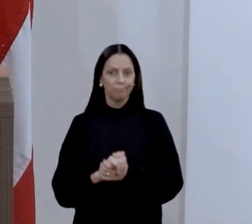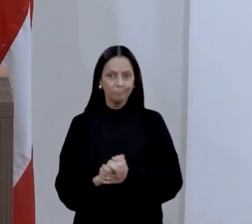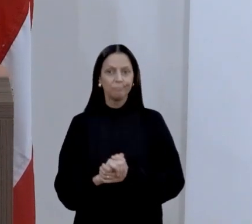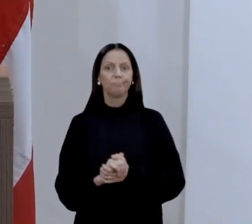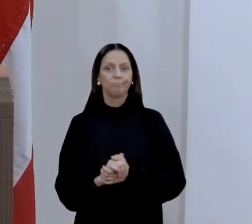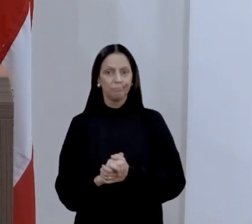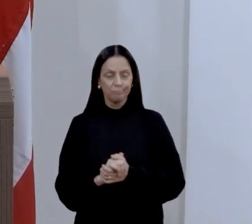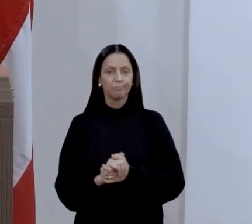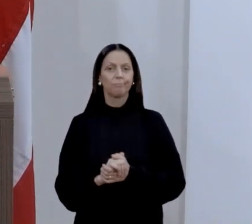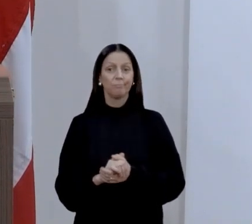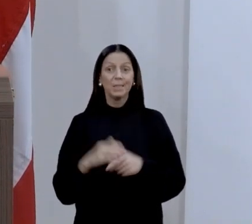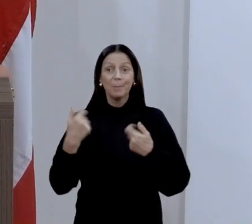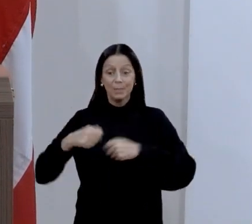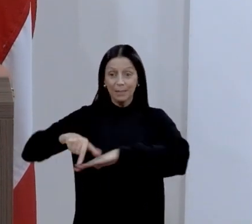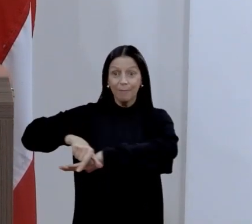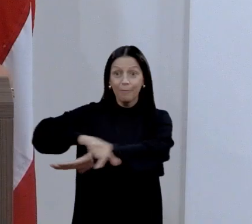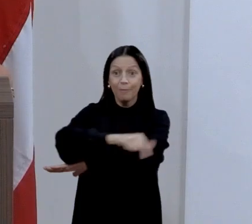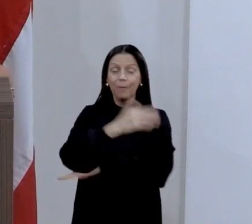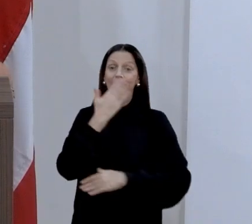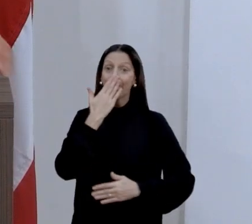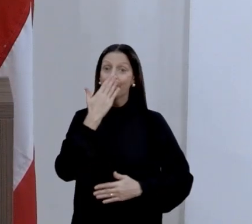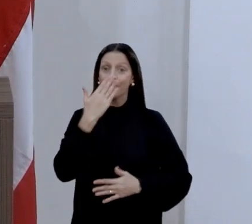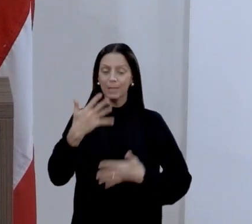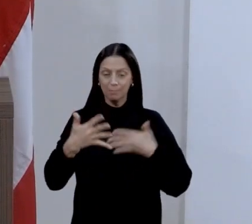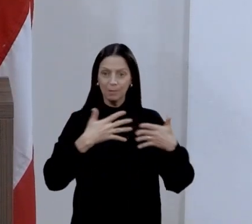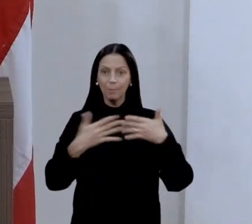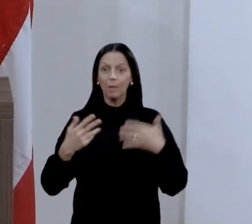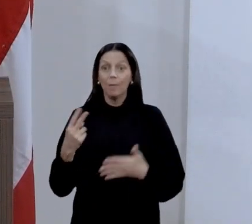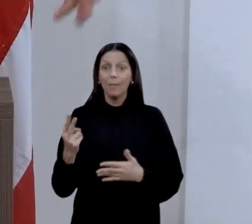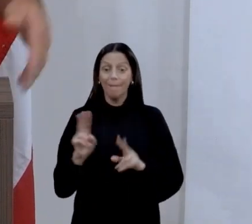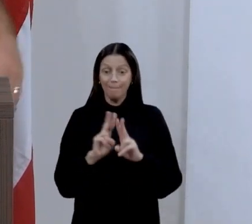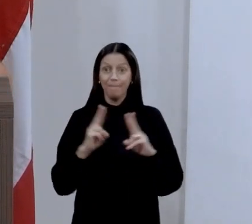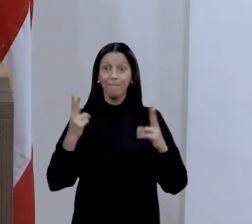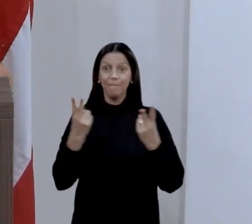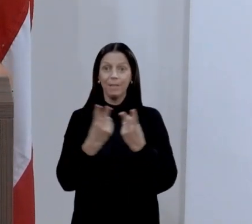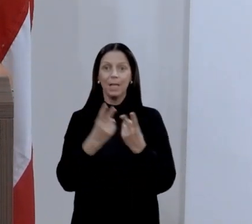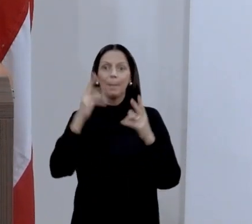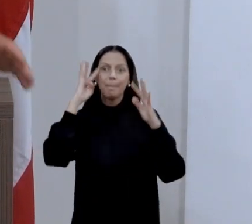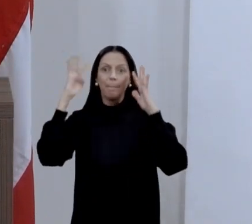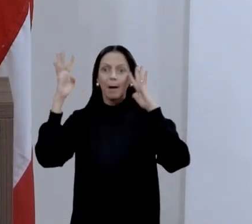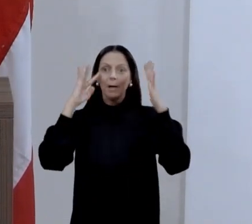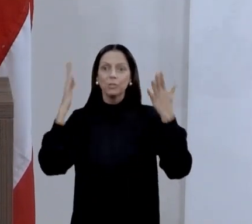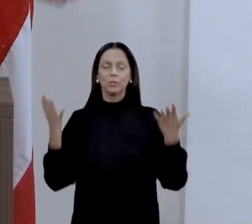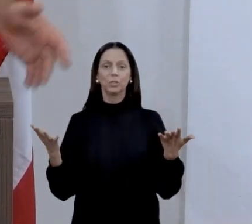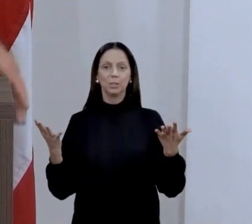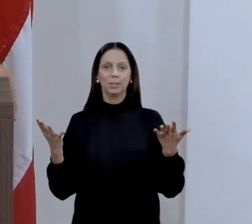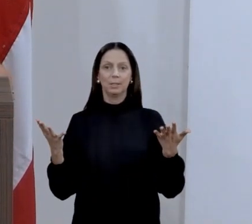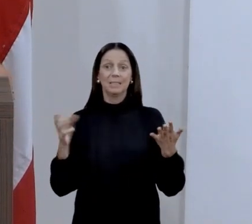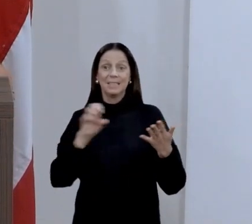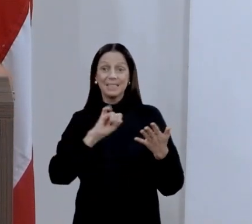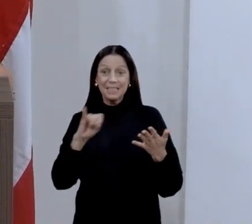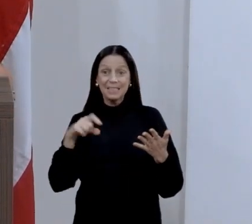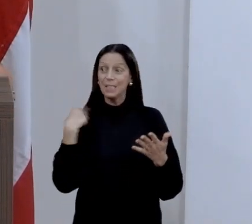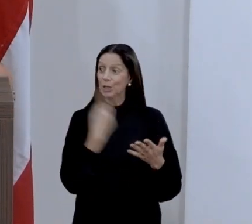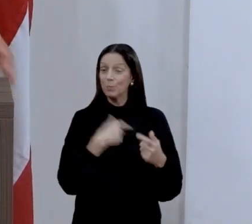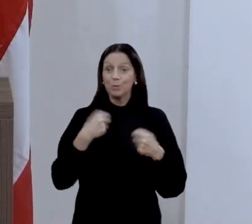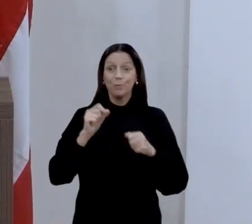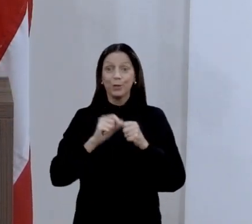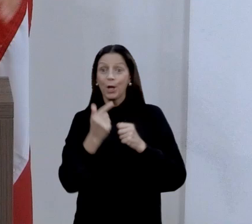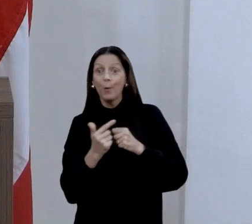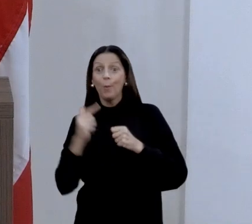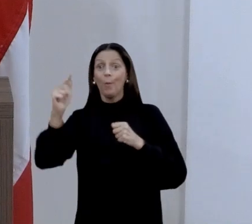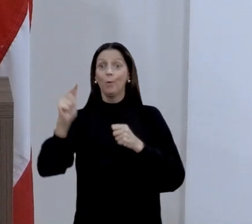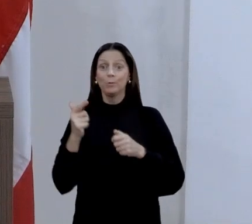melhorias na própria calçada, em frente ao terminal da Velha, por exemplo. Então, imagina, né, se vamos ter que tomar outras providências para arrumar